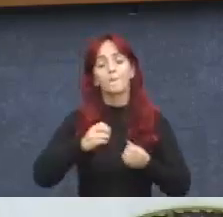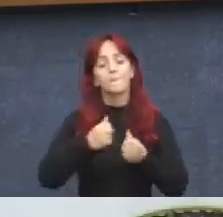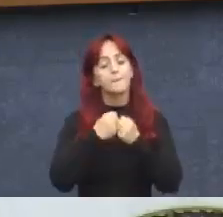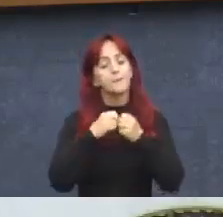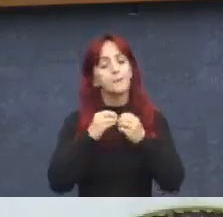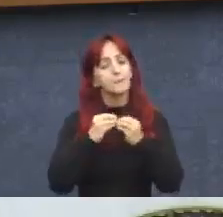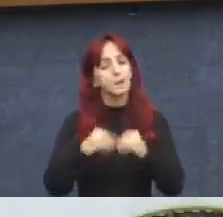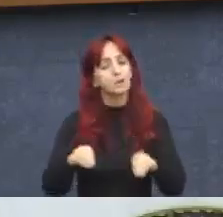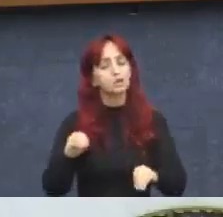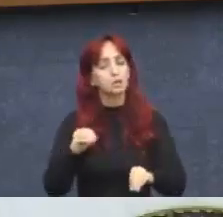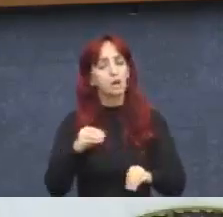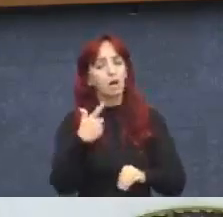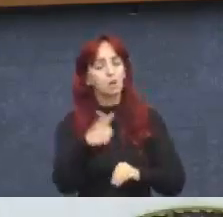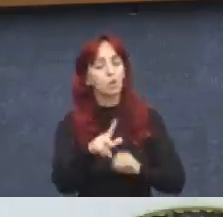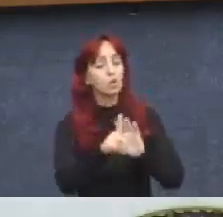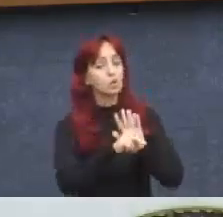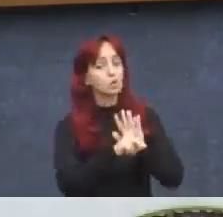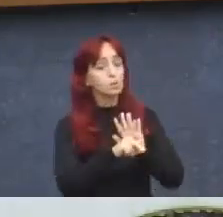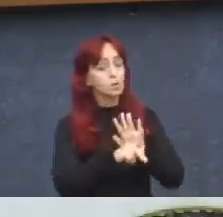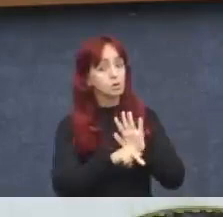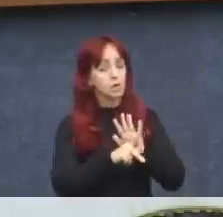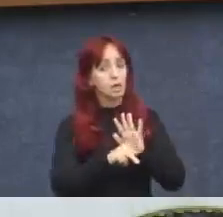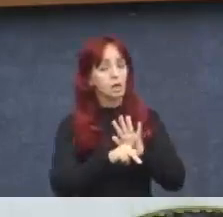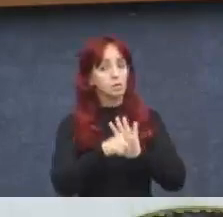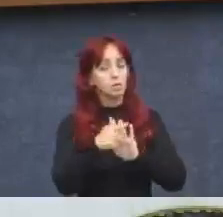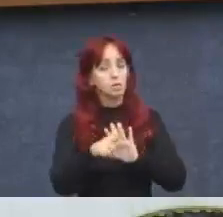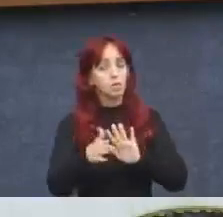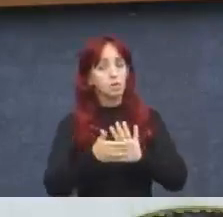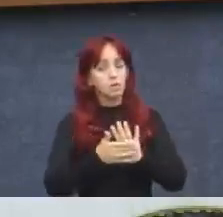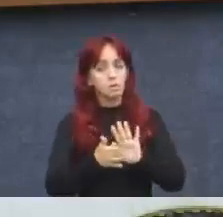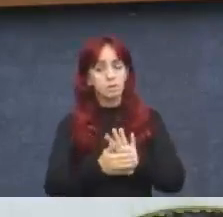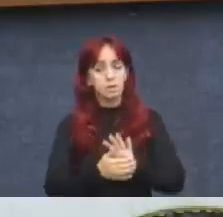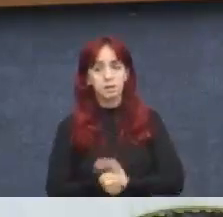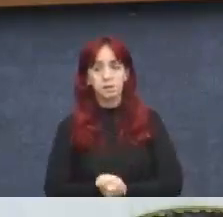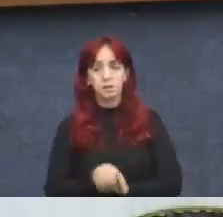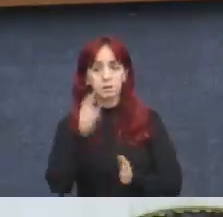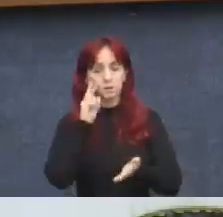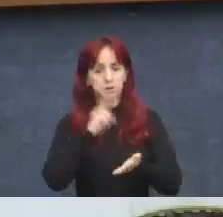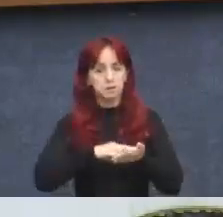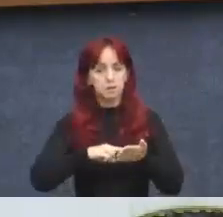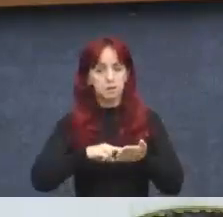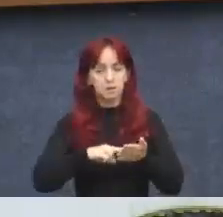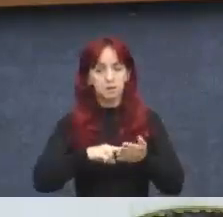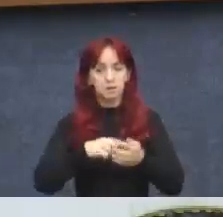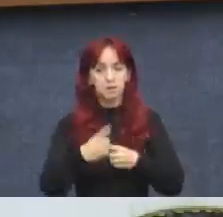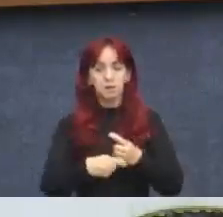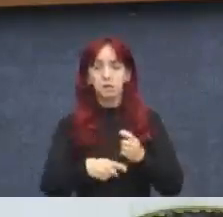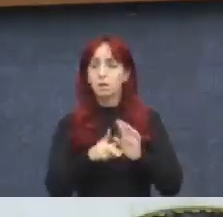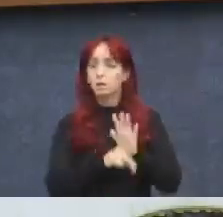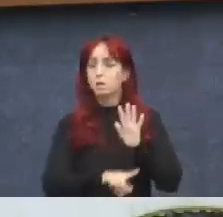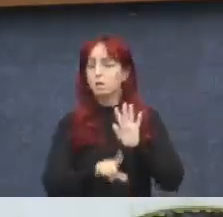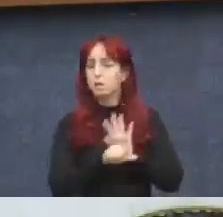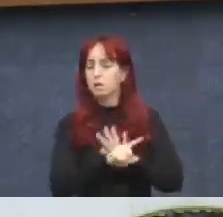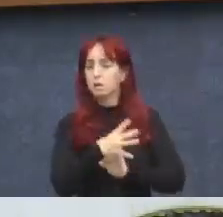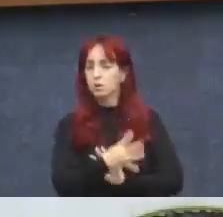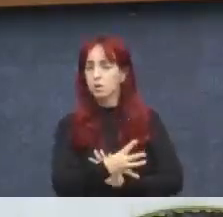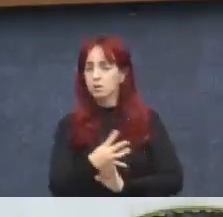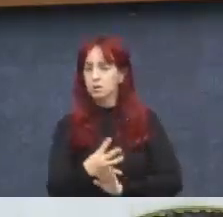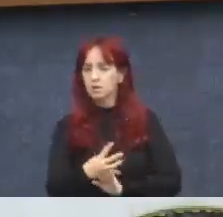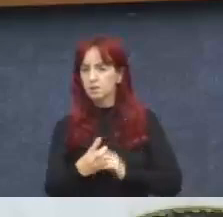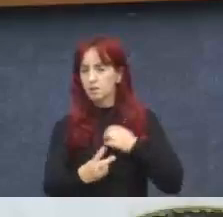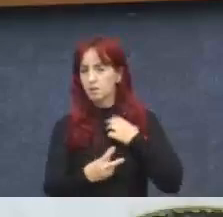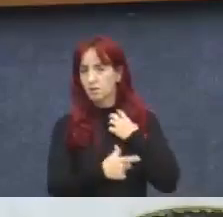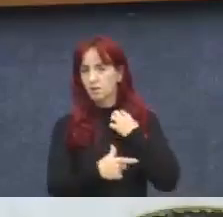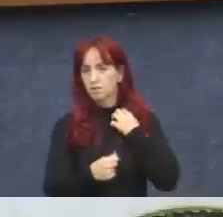projeto e as demais emendas. Okay? Senhora secretária, fará a leitura do próximo projeto em pauta. Projeto de lei 401 de